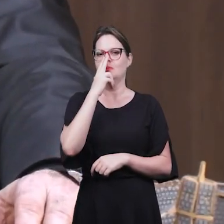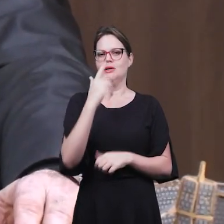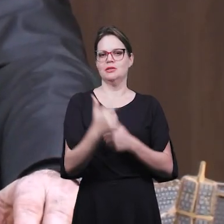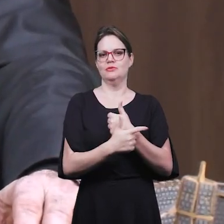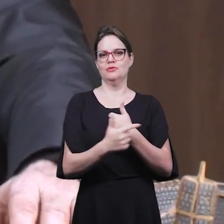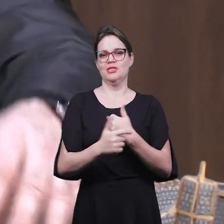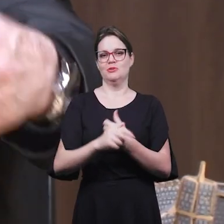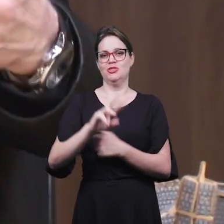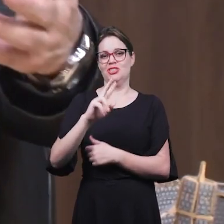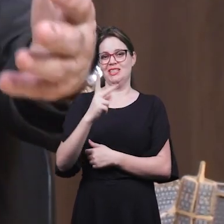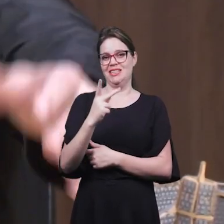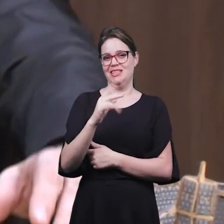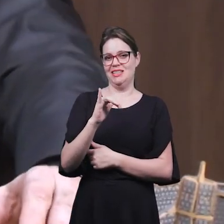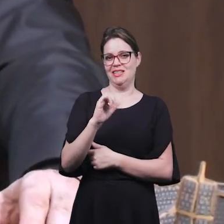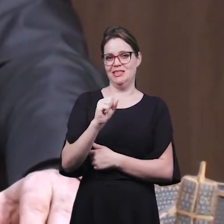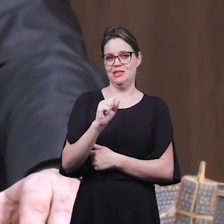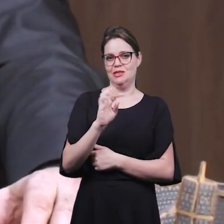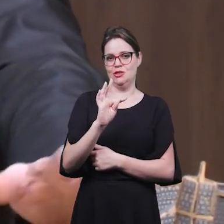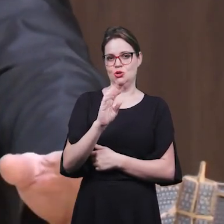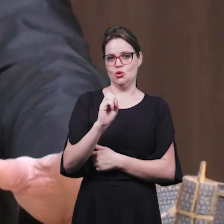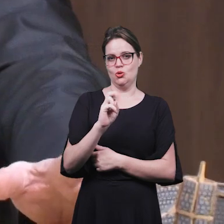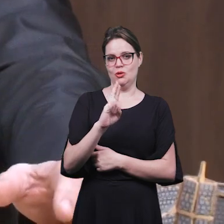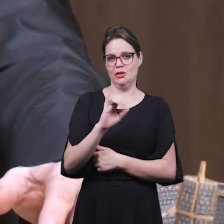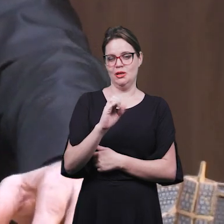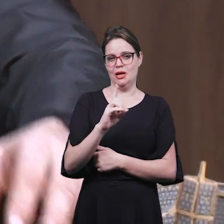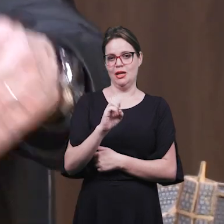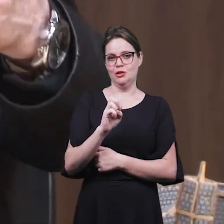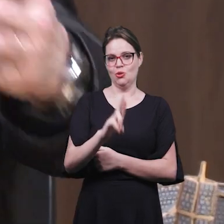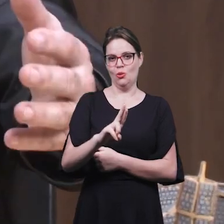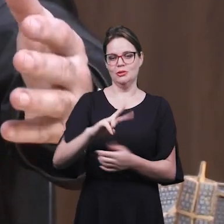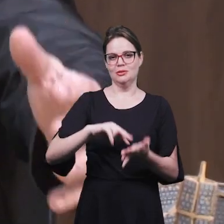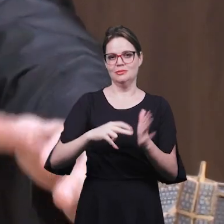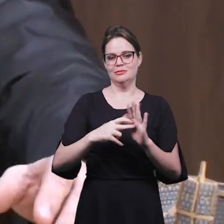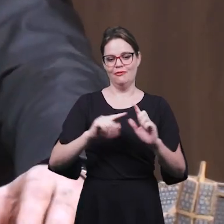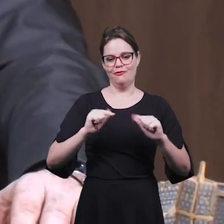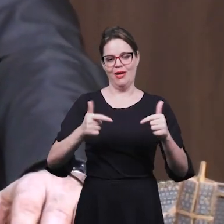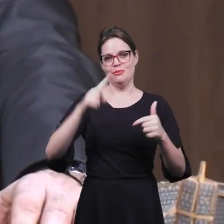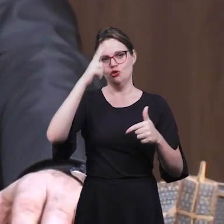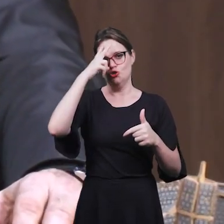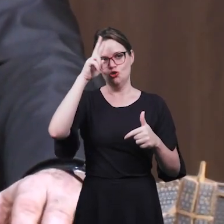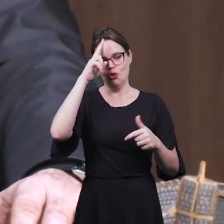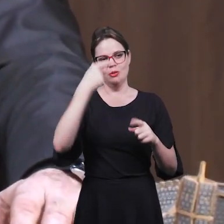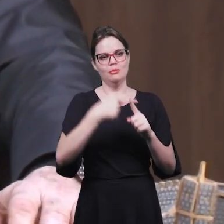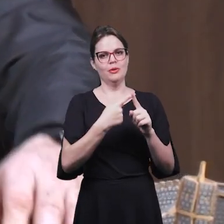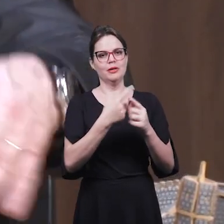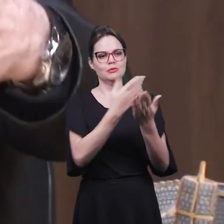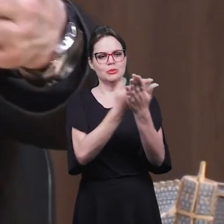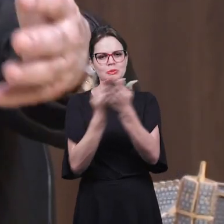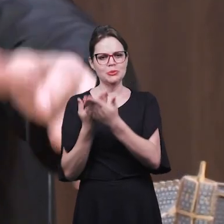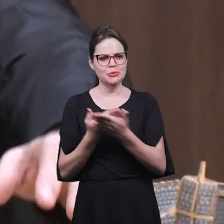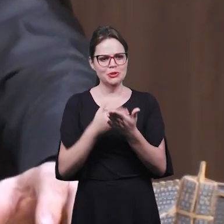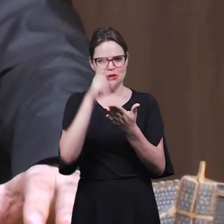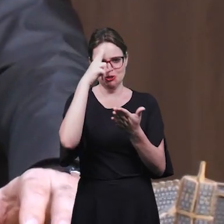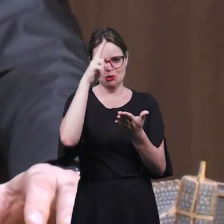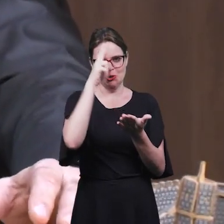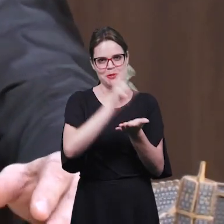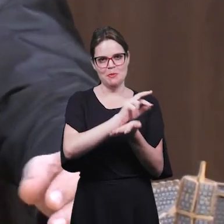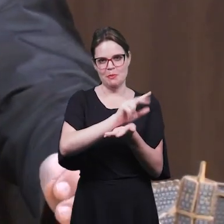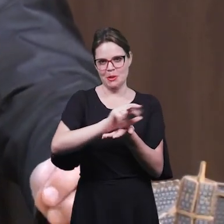título, né? Que me orgulha ser historiador, porque eu gosto muito de história. Também